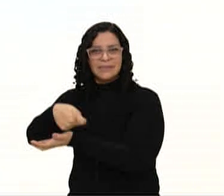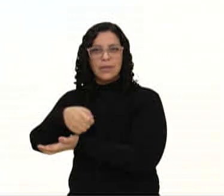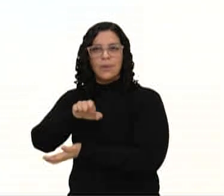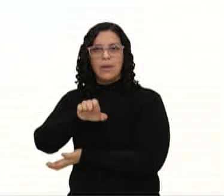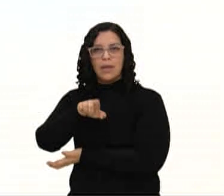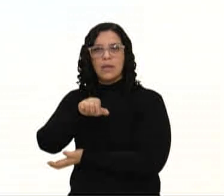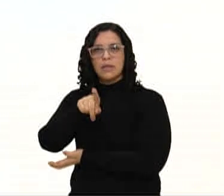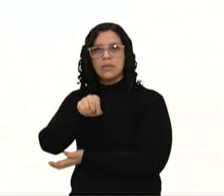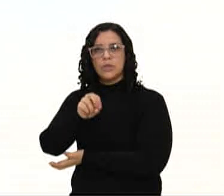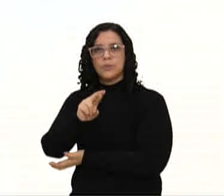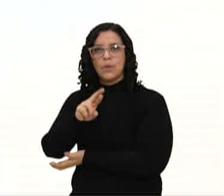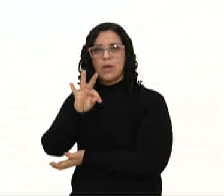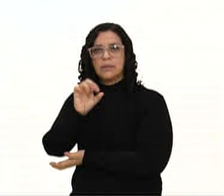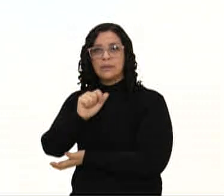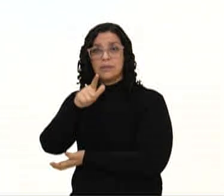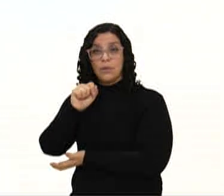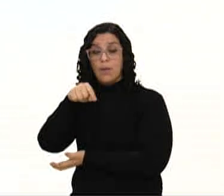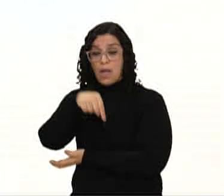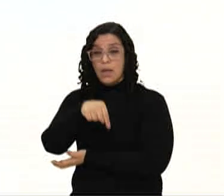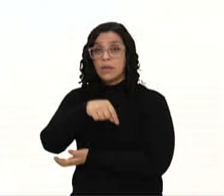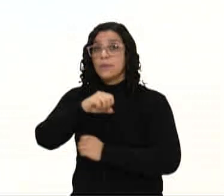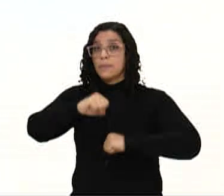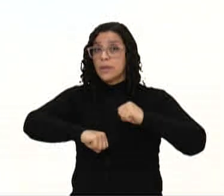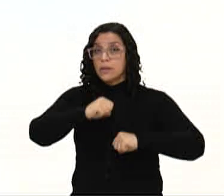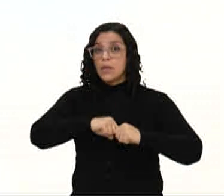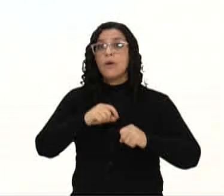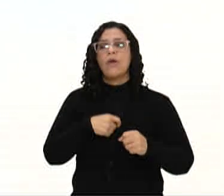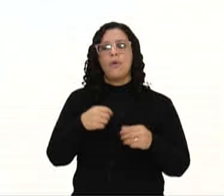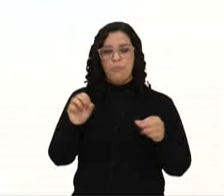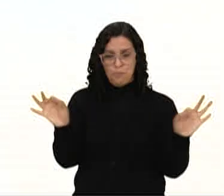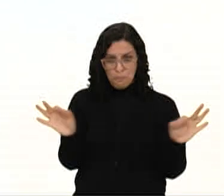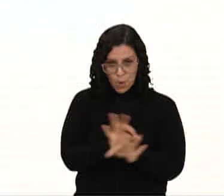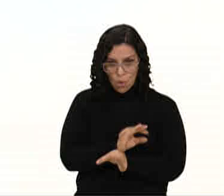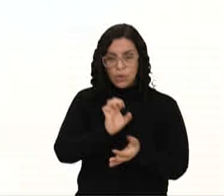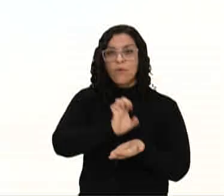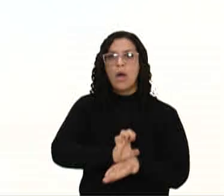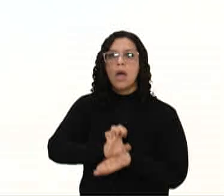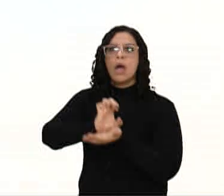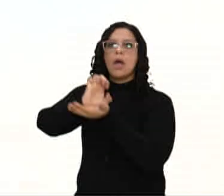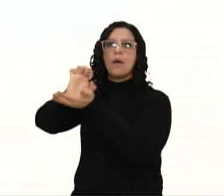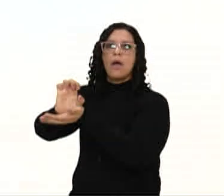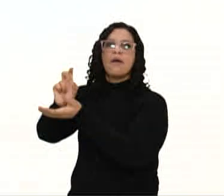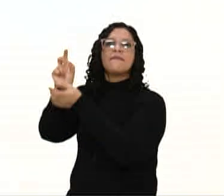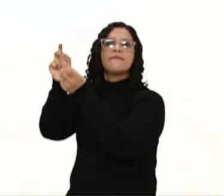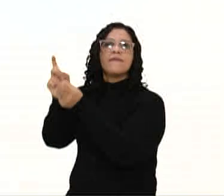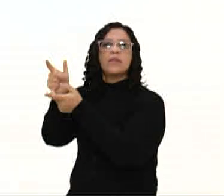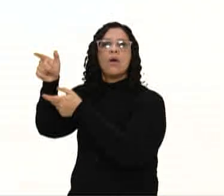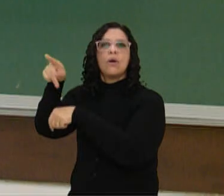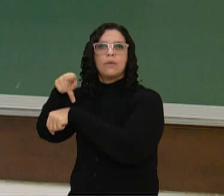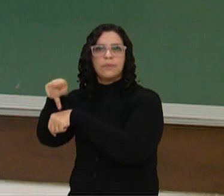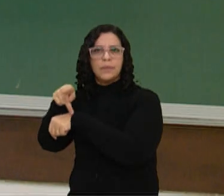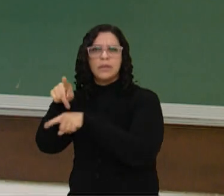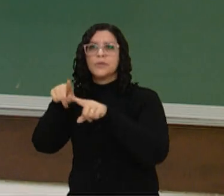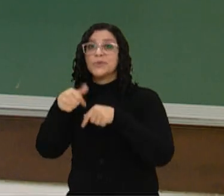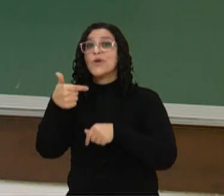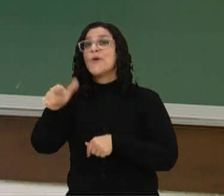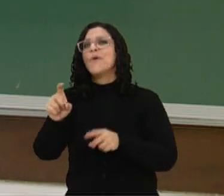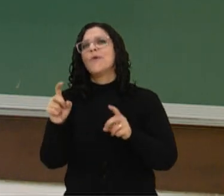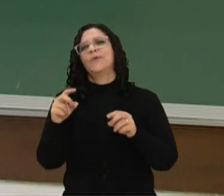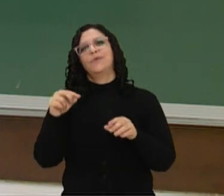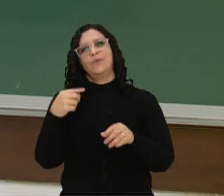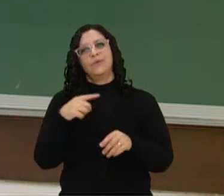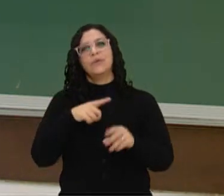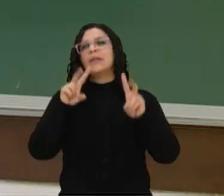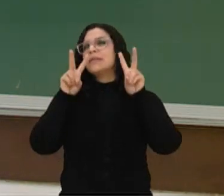aqui produzem coisas que serão mandadas para outro país. Aí nós entramos em outro termo